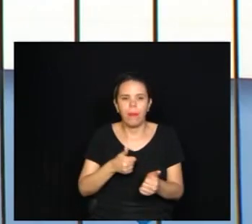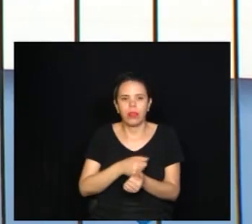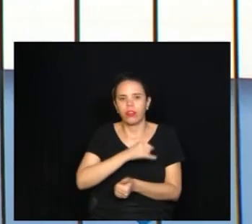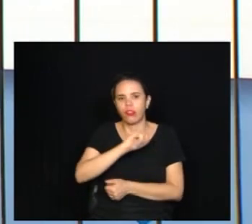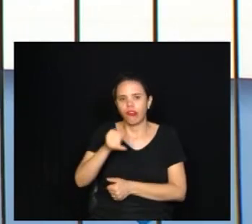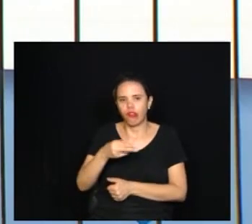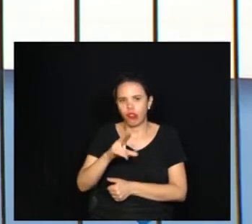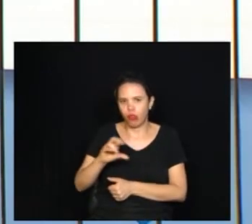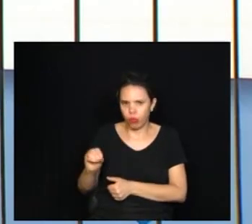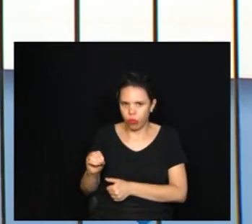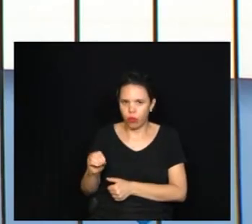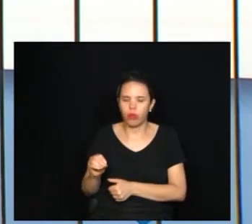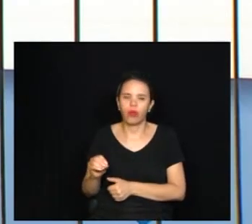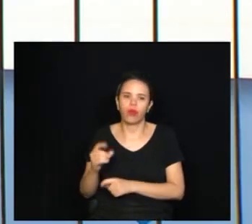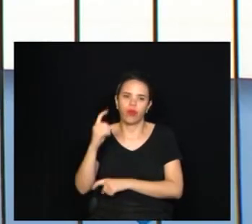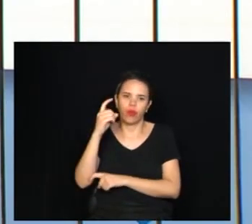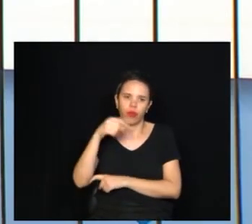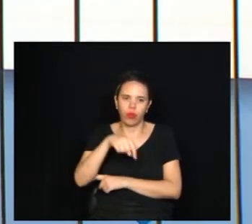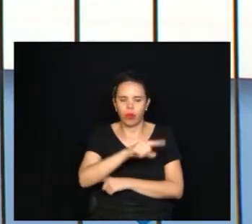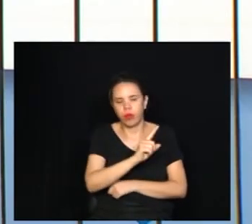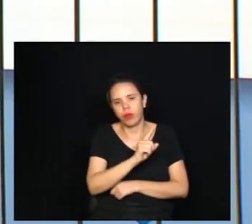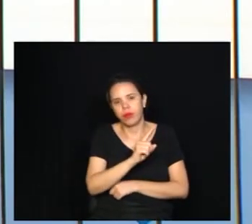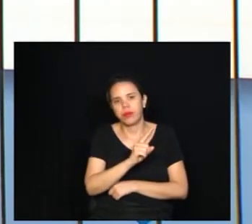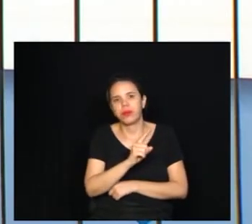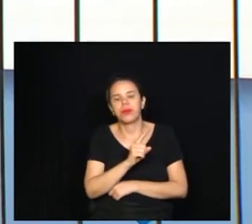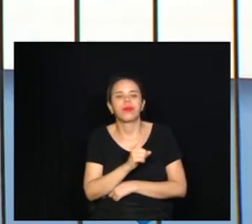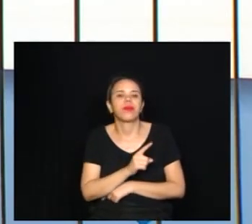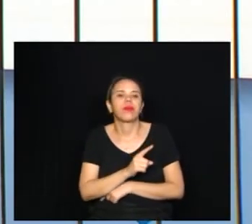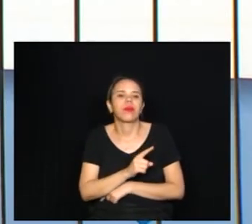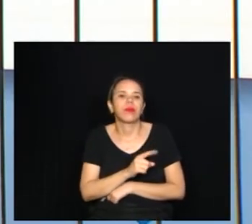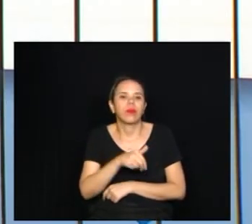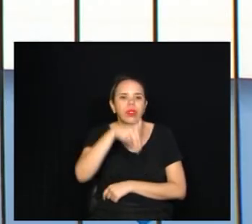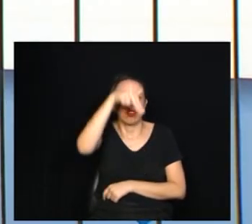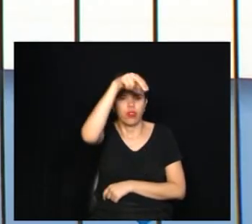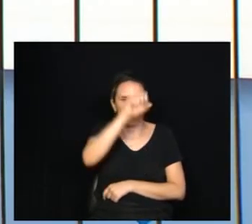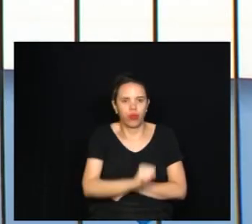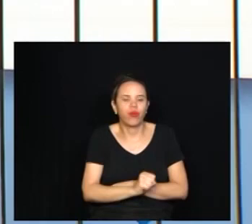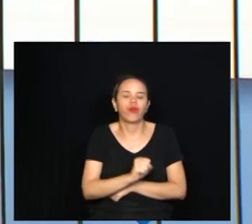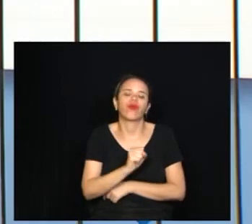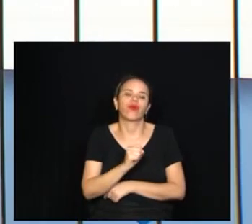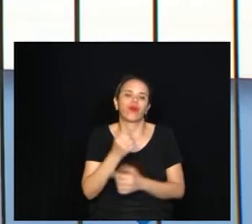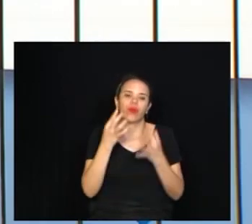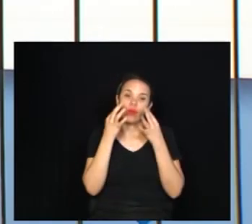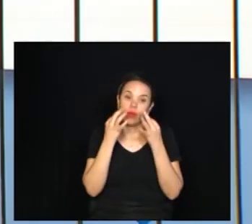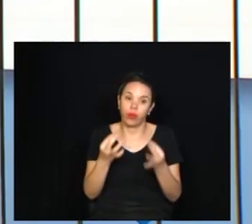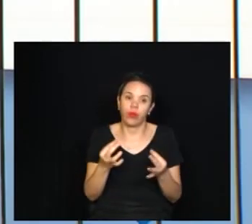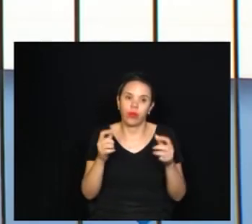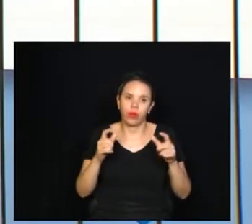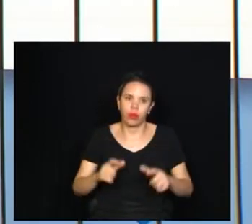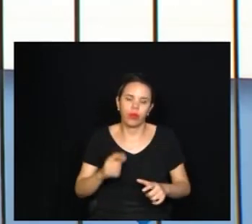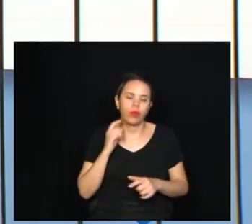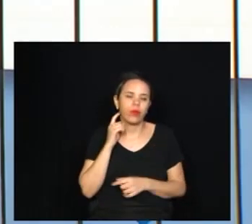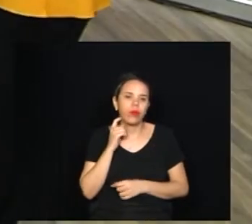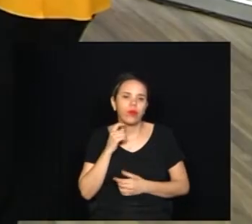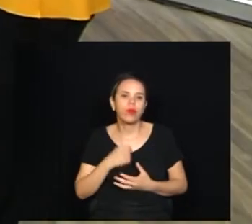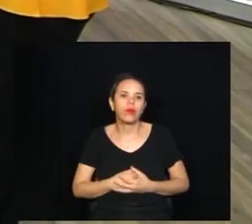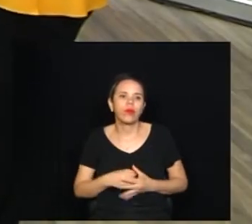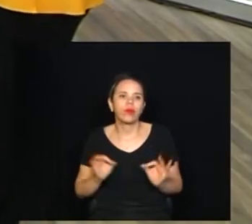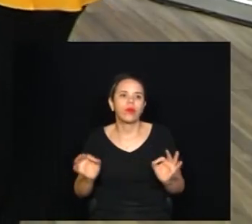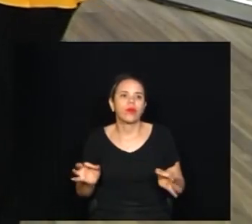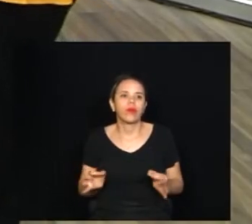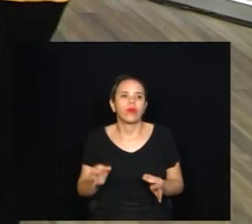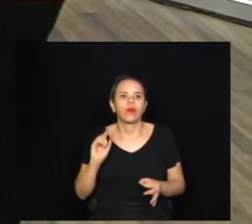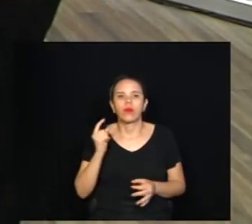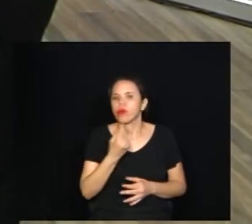de Mesquita, para quem vai à direção ali da Norte-Sul, atenção ali na região da Coronel Quirino. Tá certo,